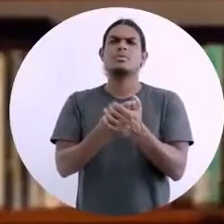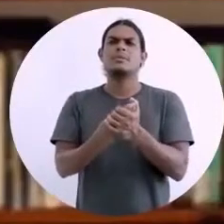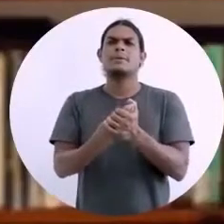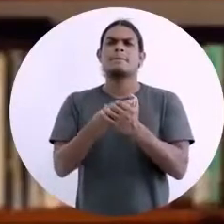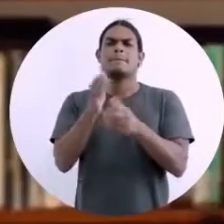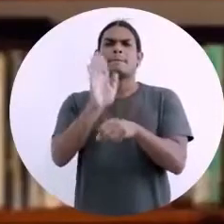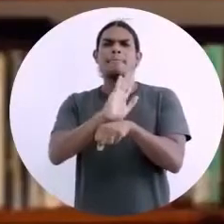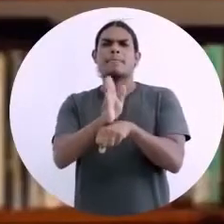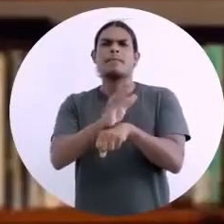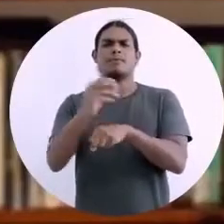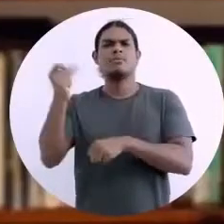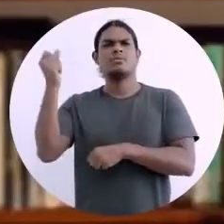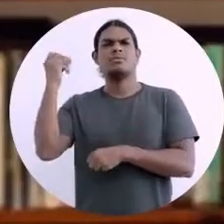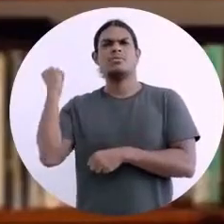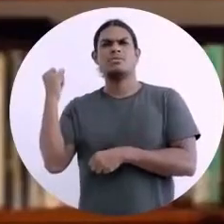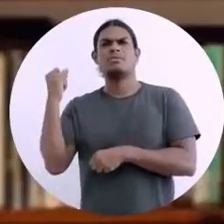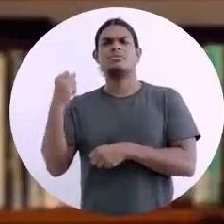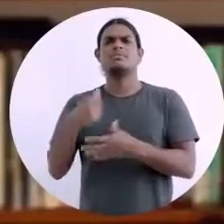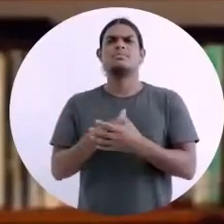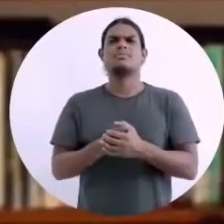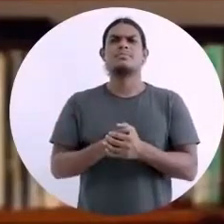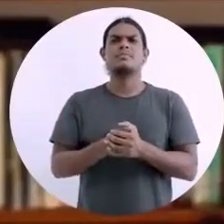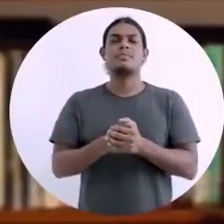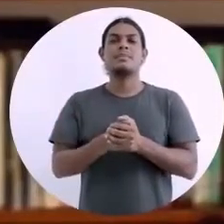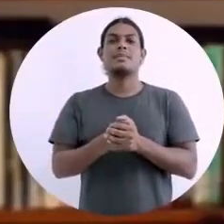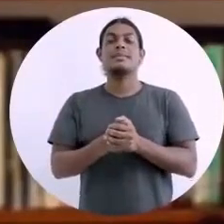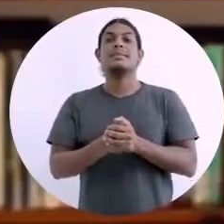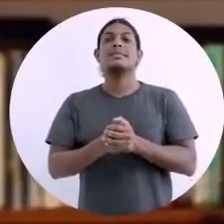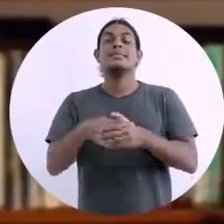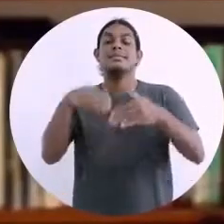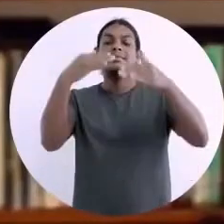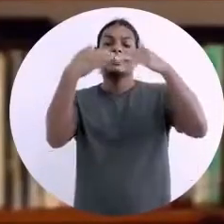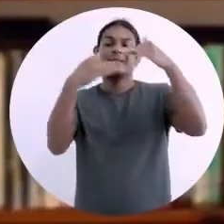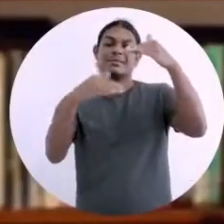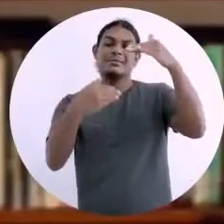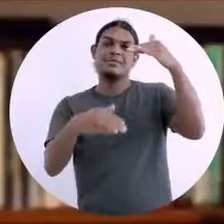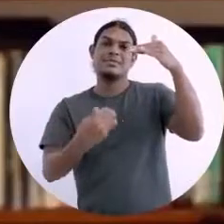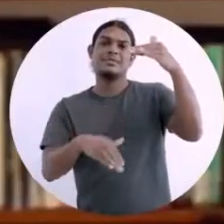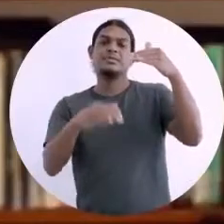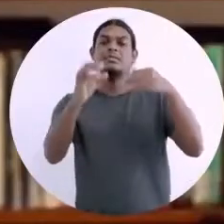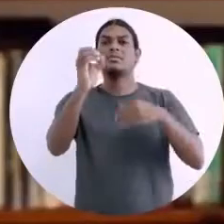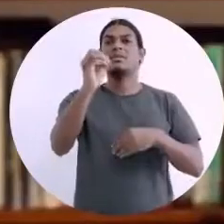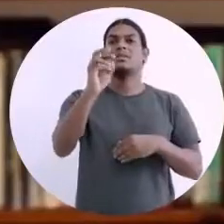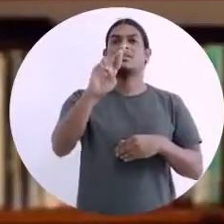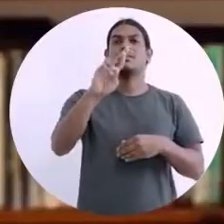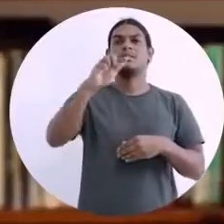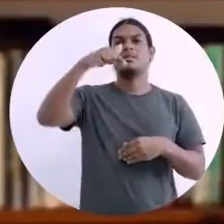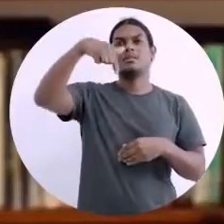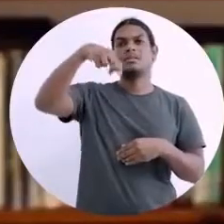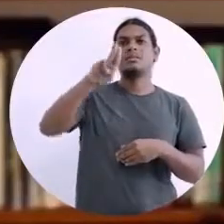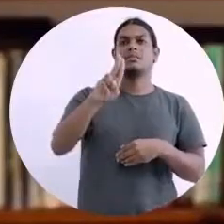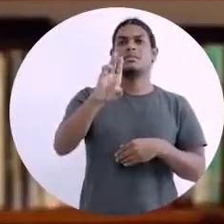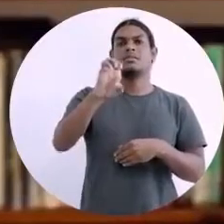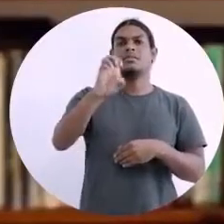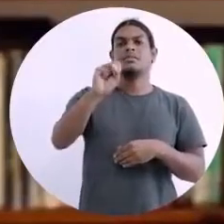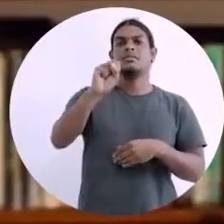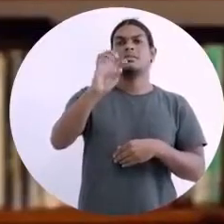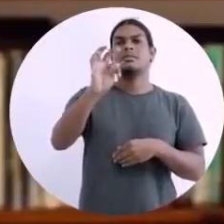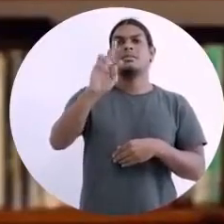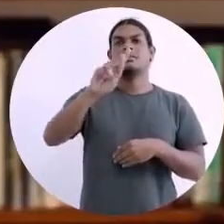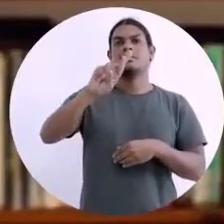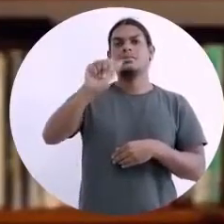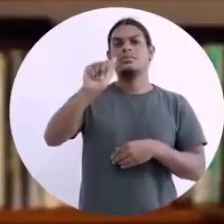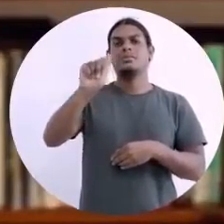orquestra. Pois bem, agora a gente vai fazer um pequeno exercício com vocês para entender,